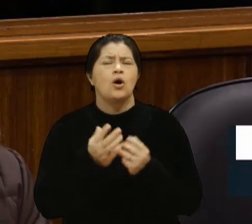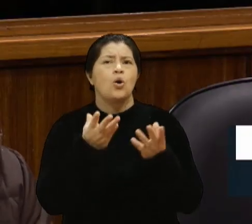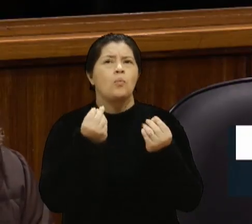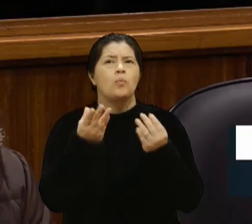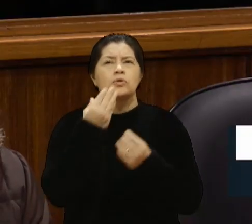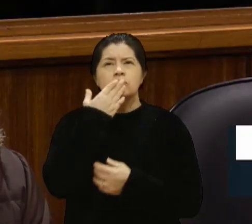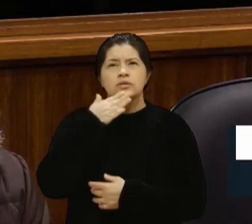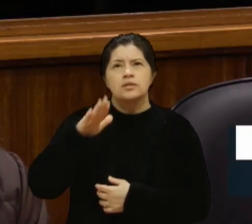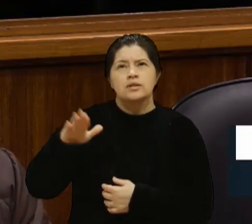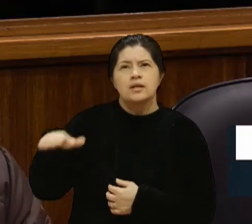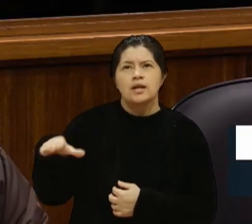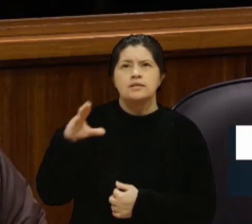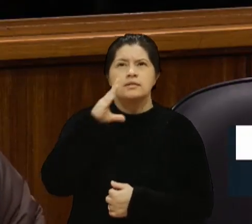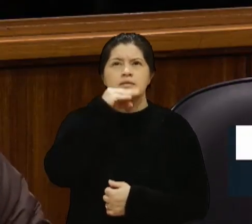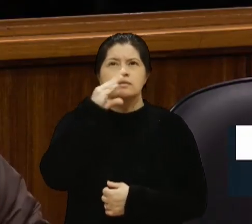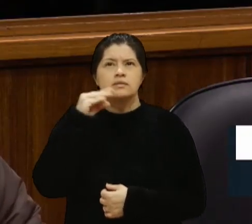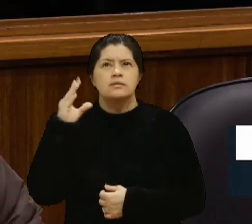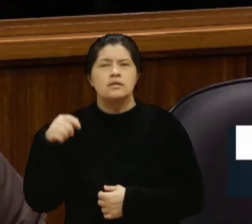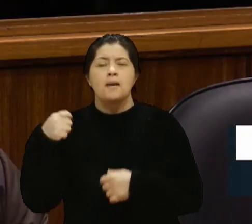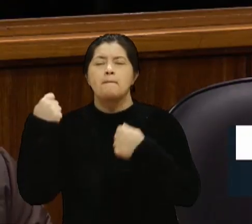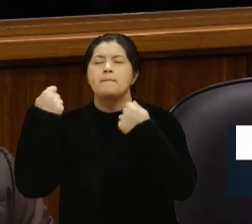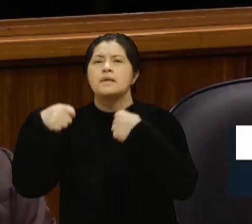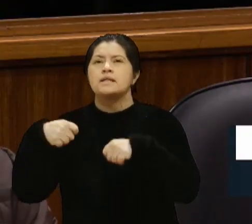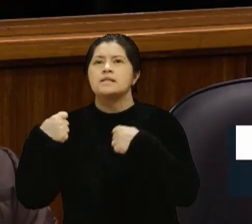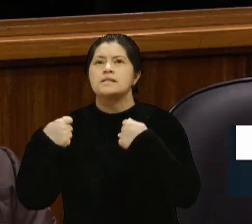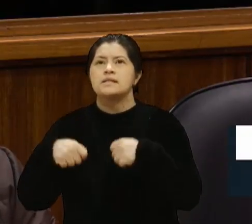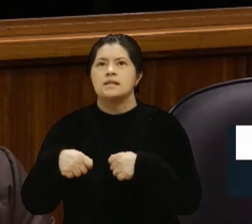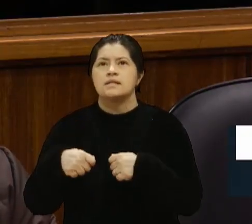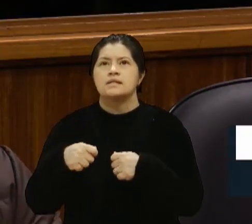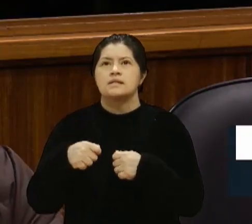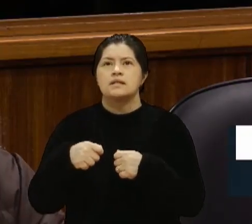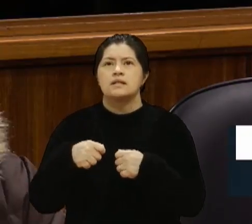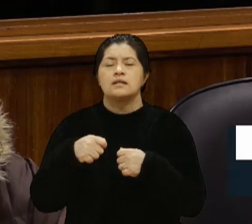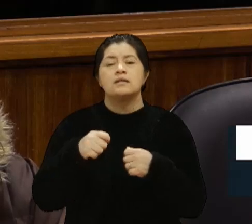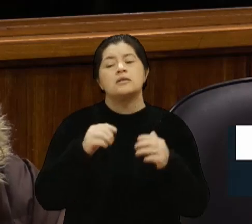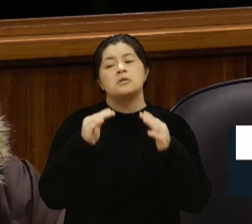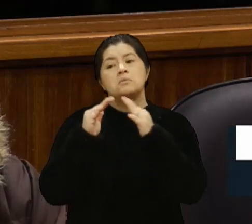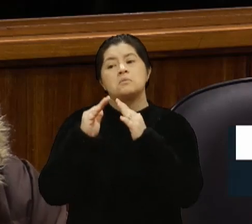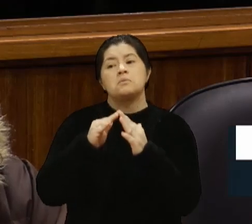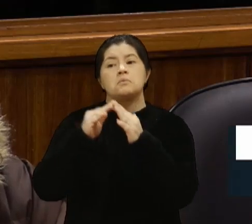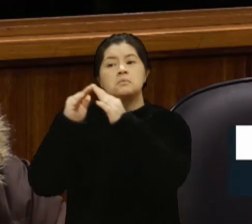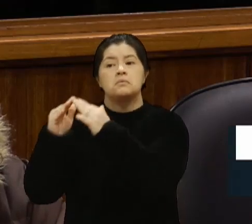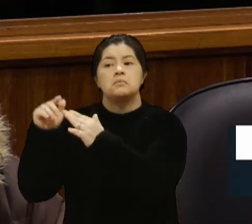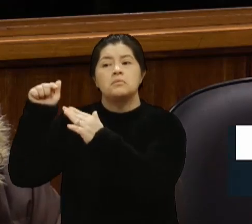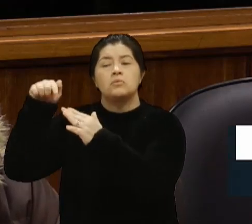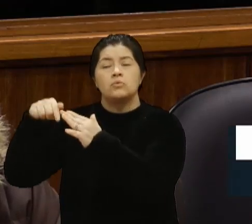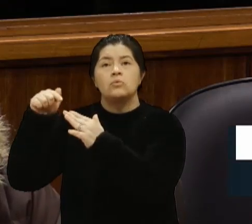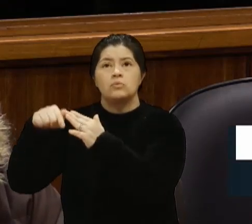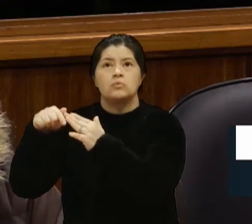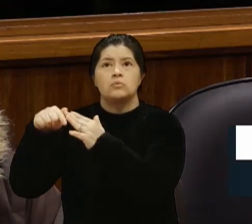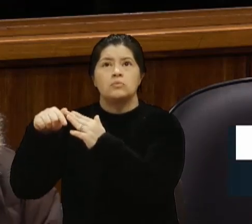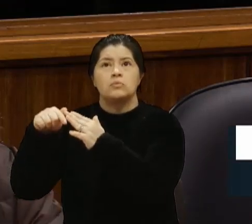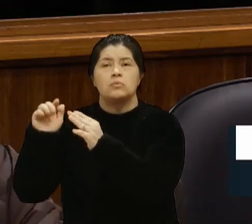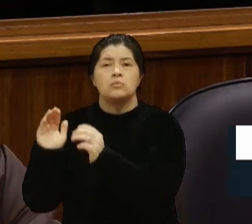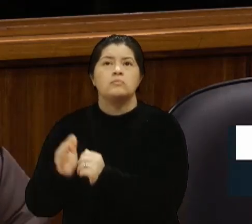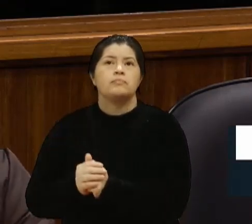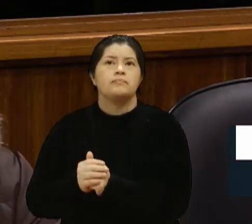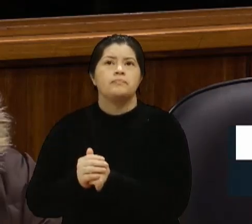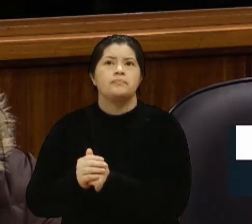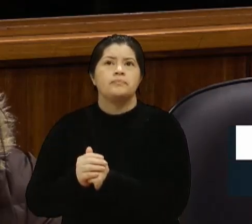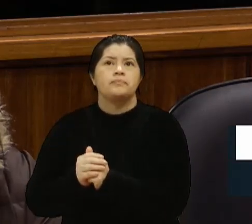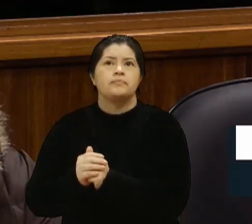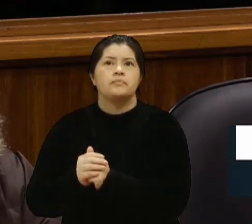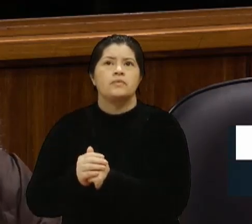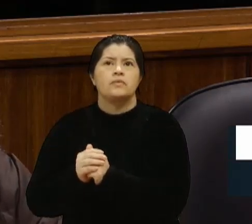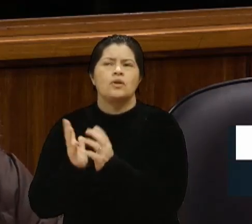muitas crianças e adolescentes estão precisando ir para alguma casa-lar, ir para algum abrigo, estão alcançando a